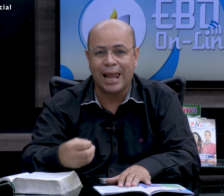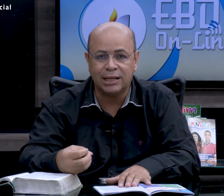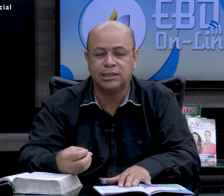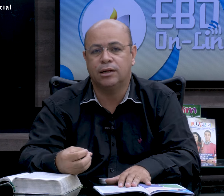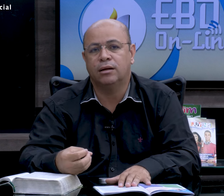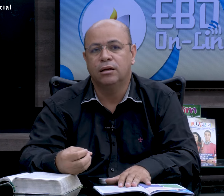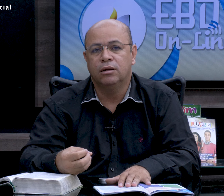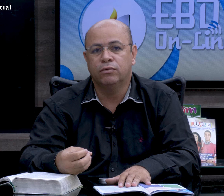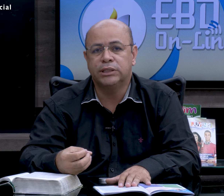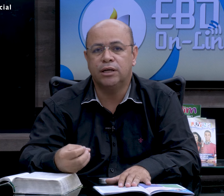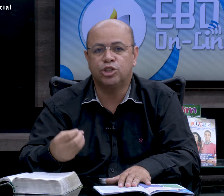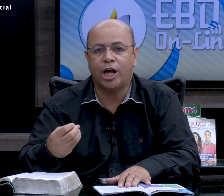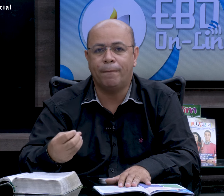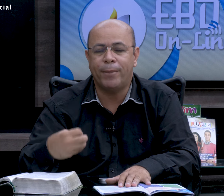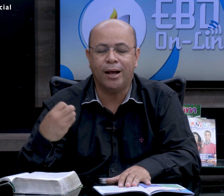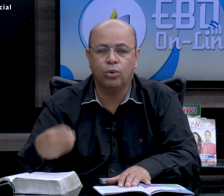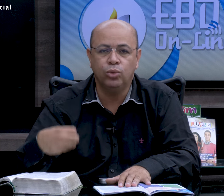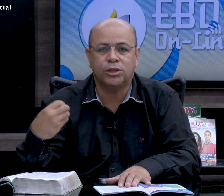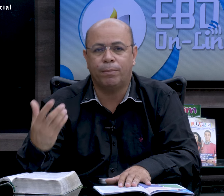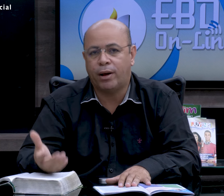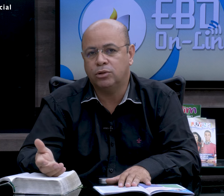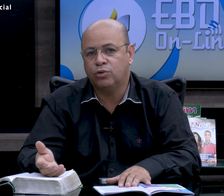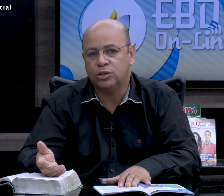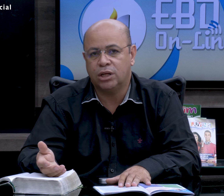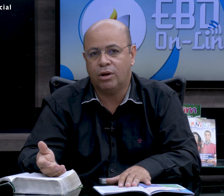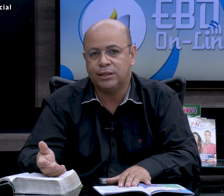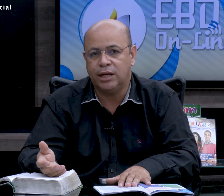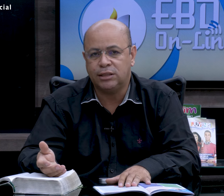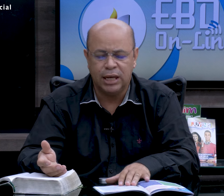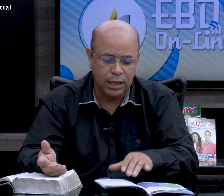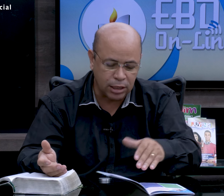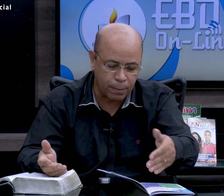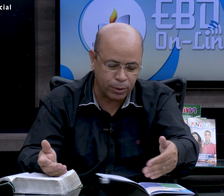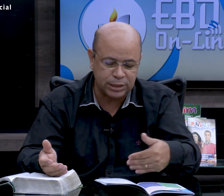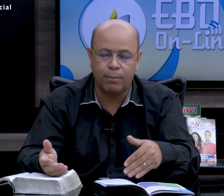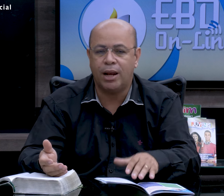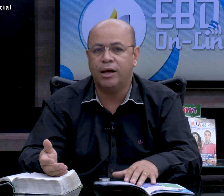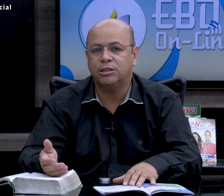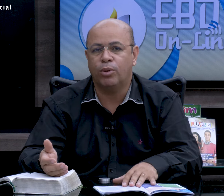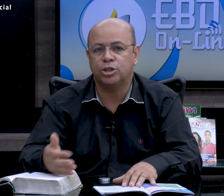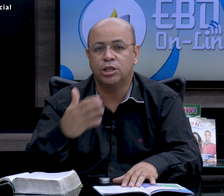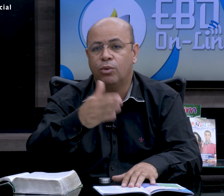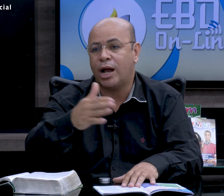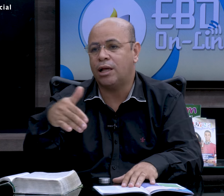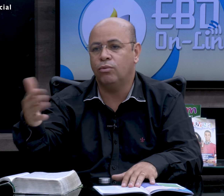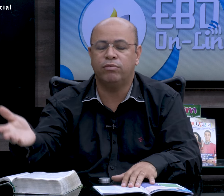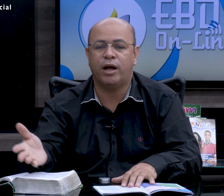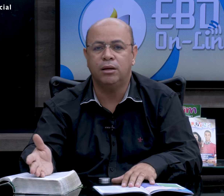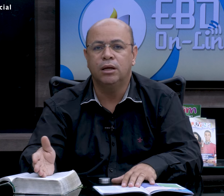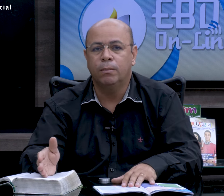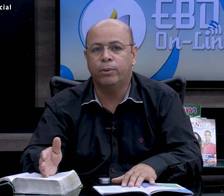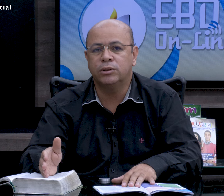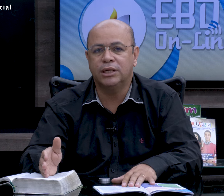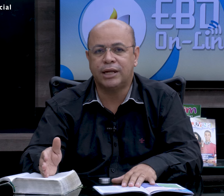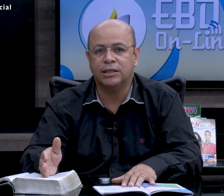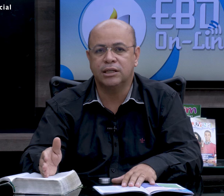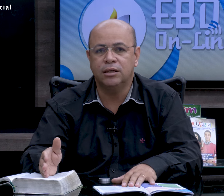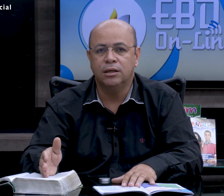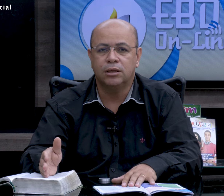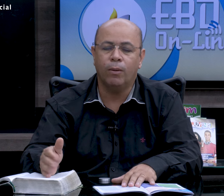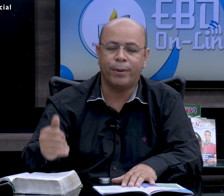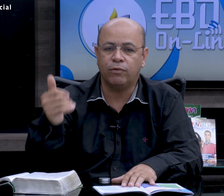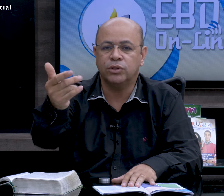pergunta clássica você já pergunta para os vossos adolescentes e depois trabalha a resposta então cada um vai poder